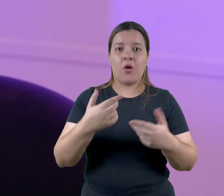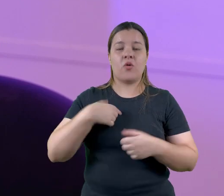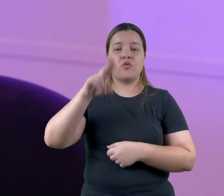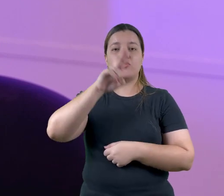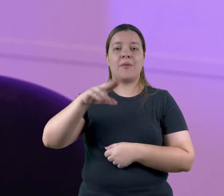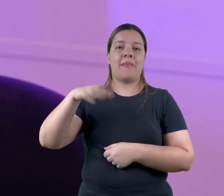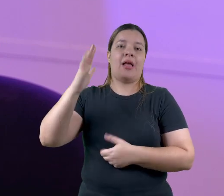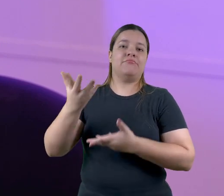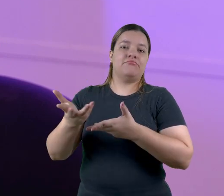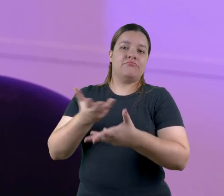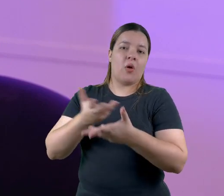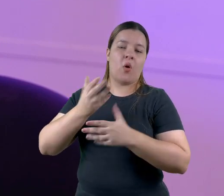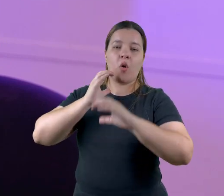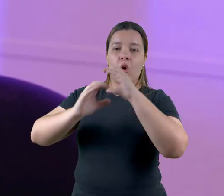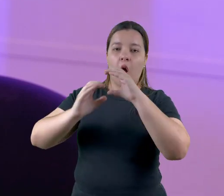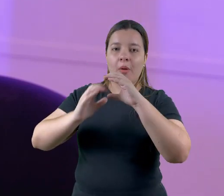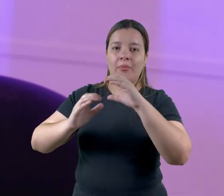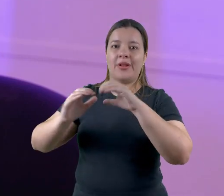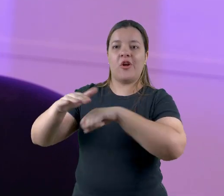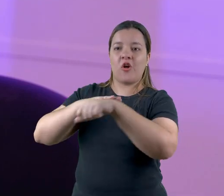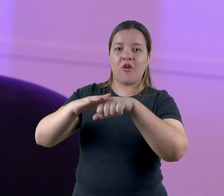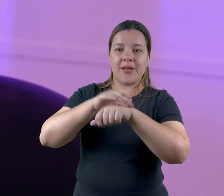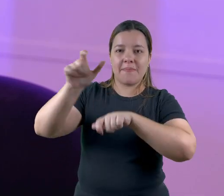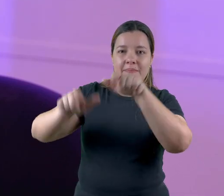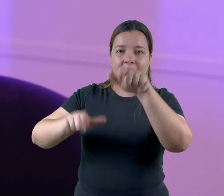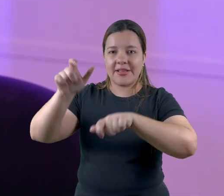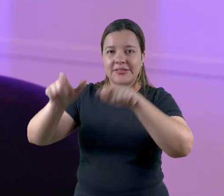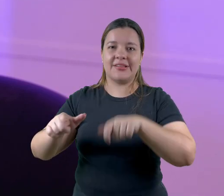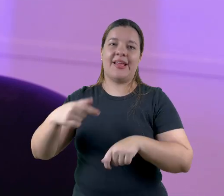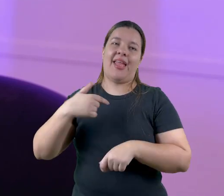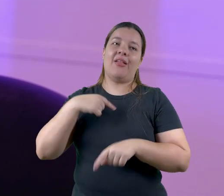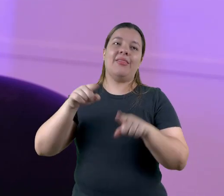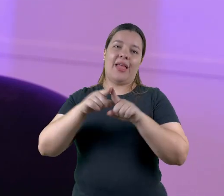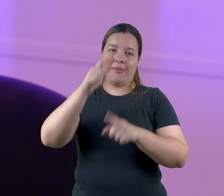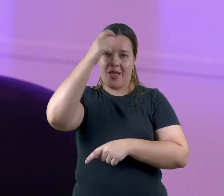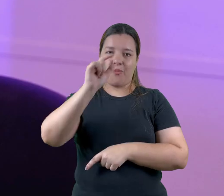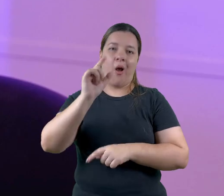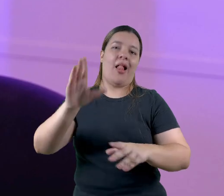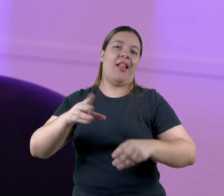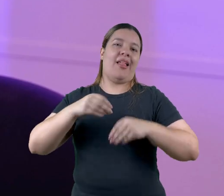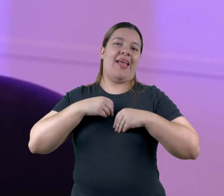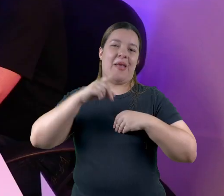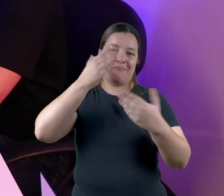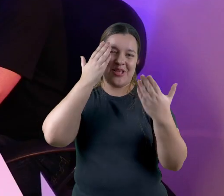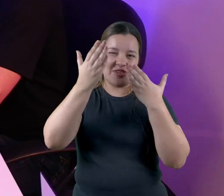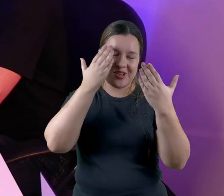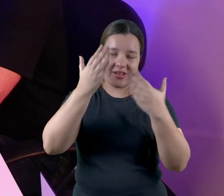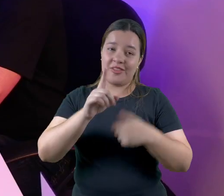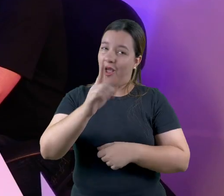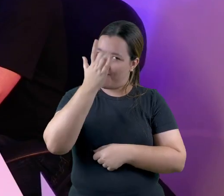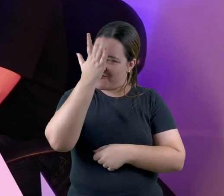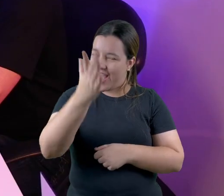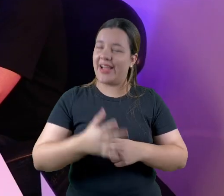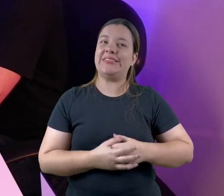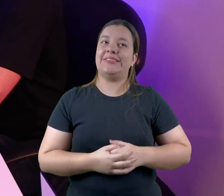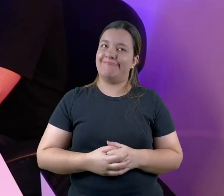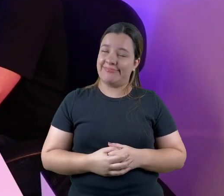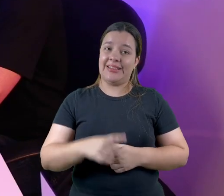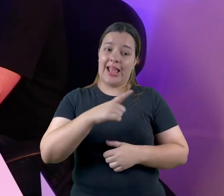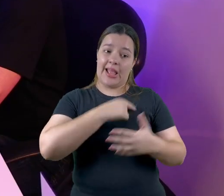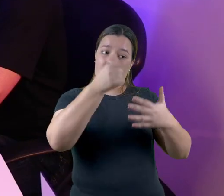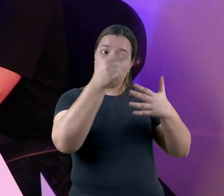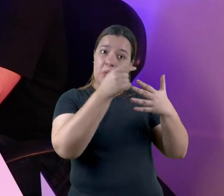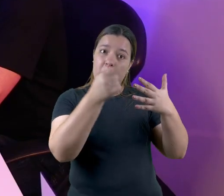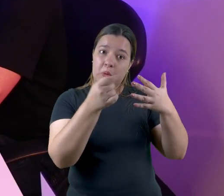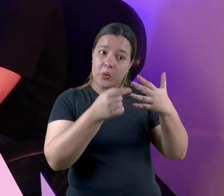mas eu tenho que me comunicar eu tenho que falar com as pessoas Tenho que ser psicólogo né não é é não é fácil né uma